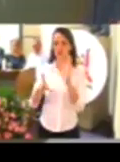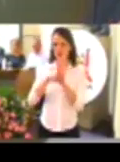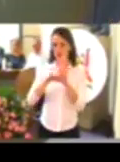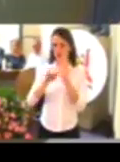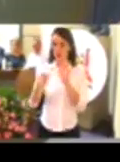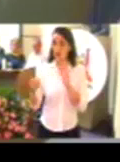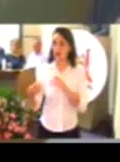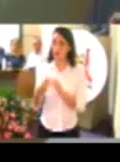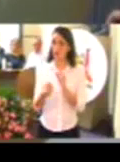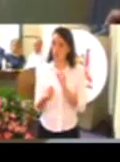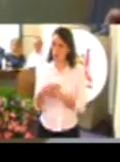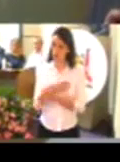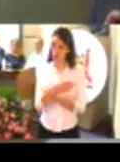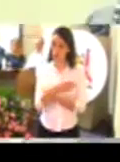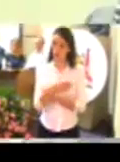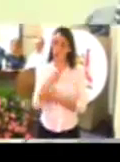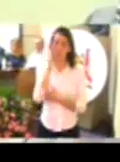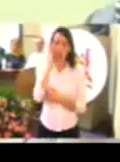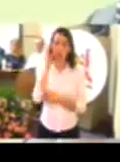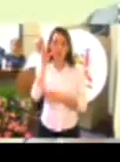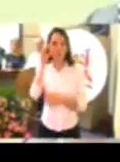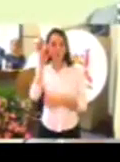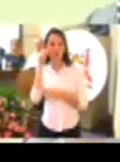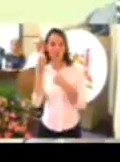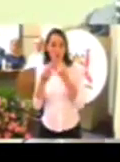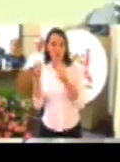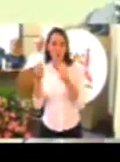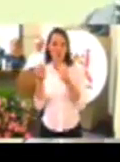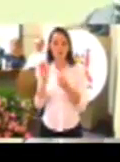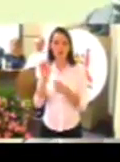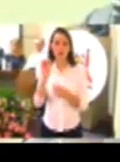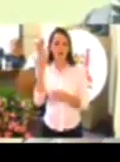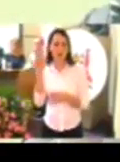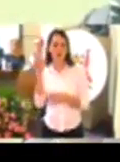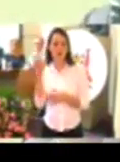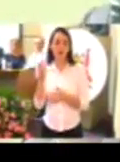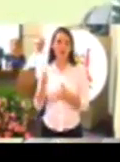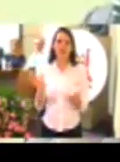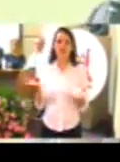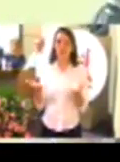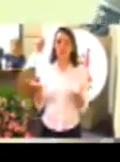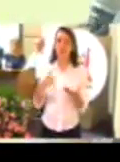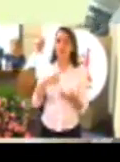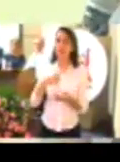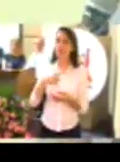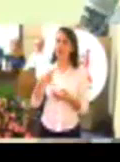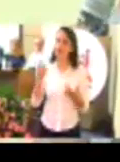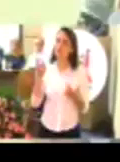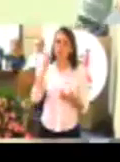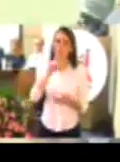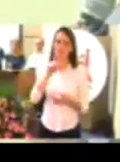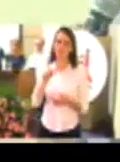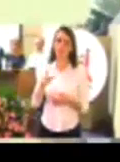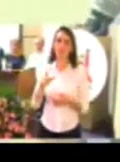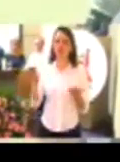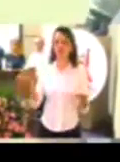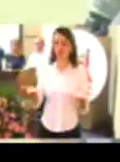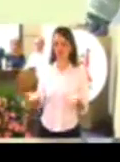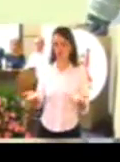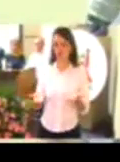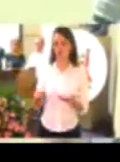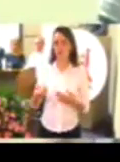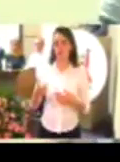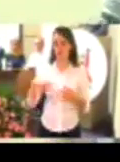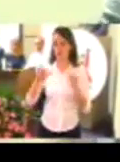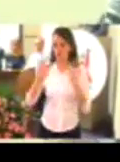Legislativo, que é novo, ele gera muitas curiosidades, né? E nós teremos a oportunidade de, nesse momento em